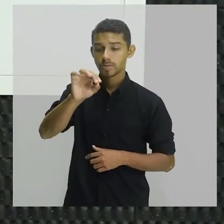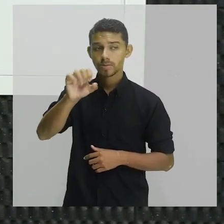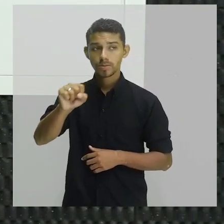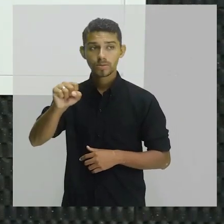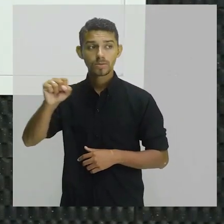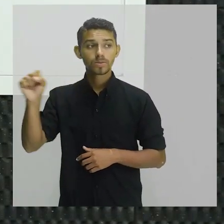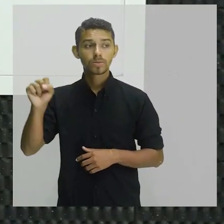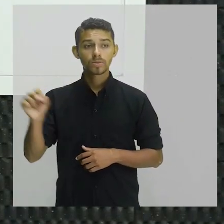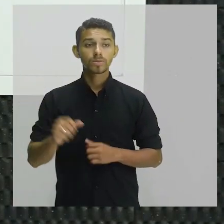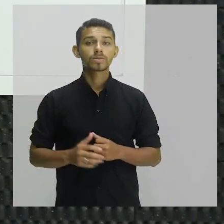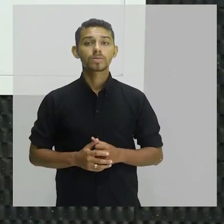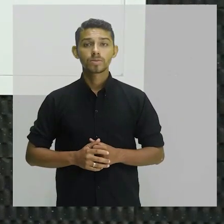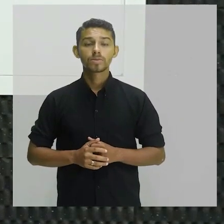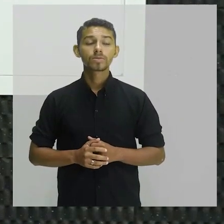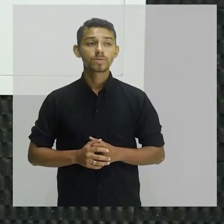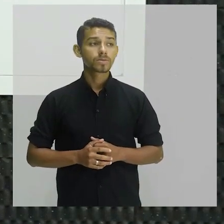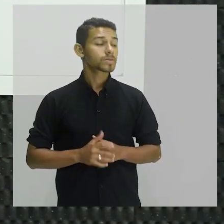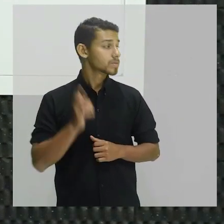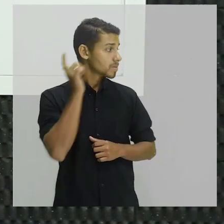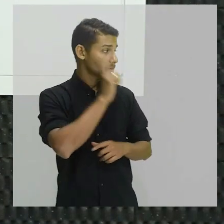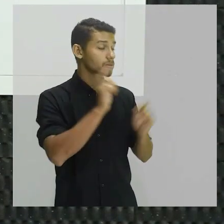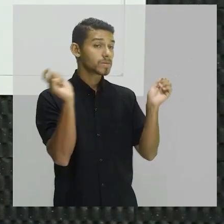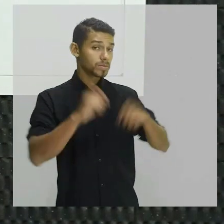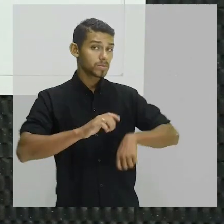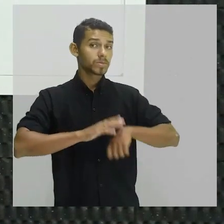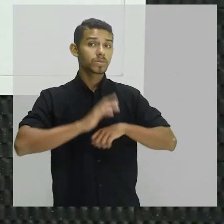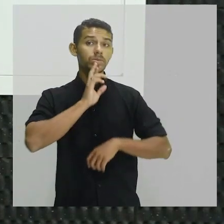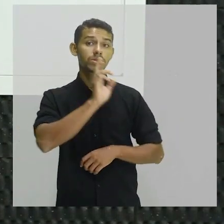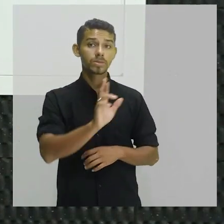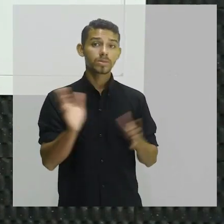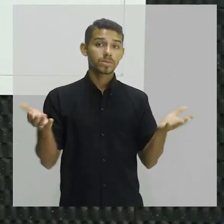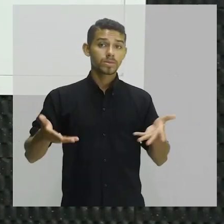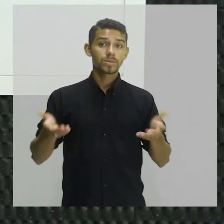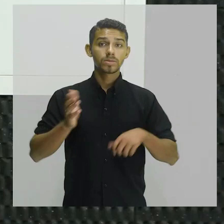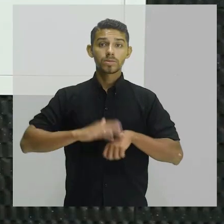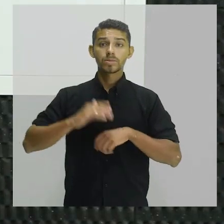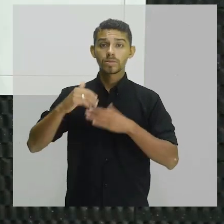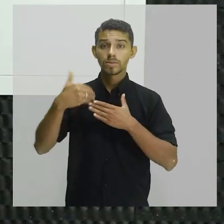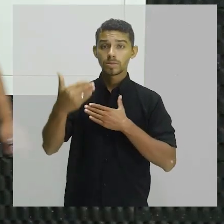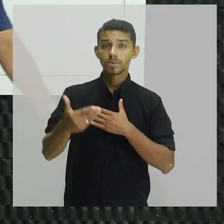segundo. Pronto. Já fiz aí a nossa